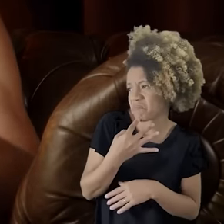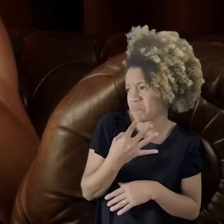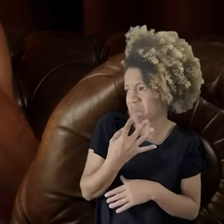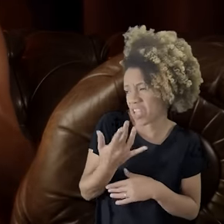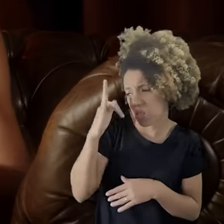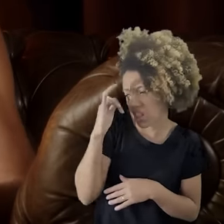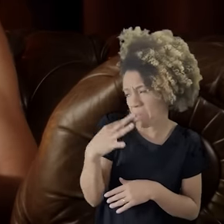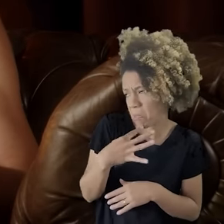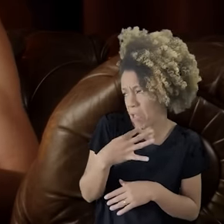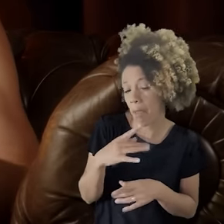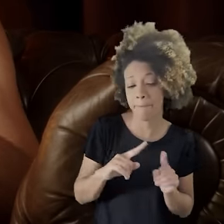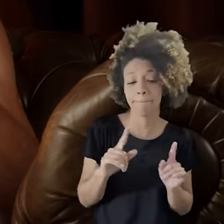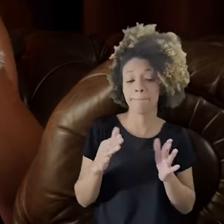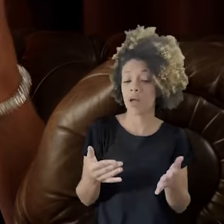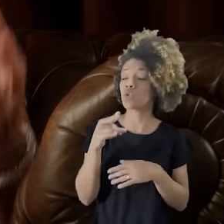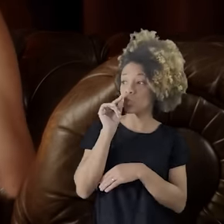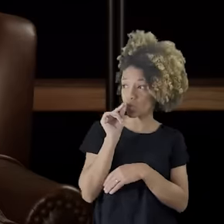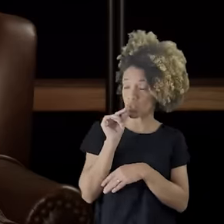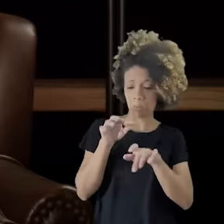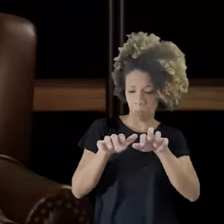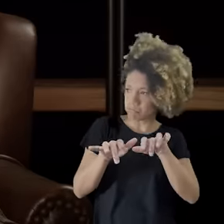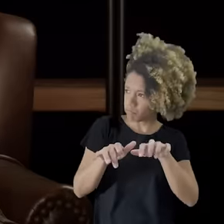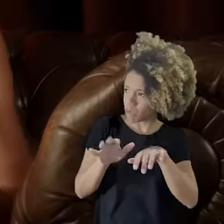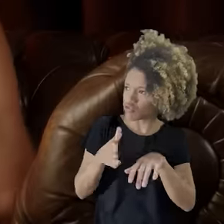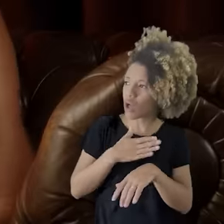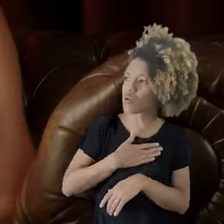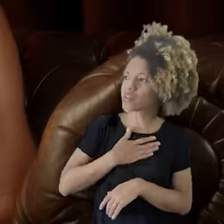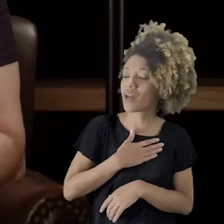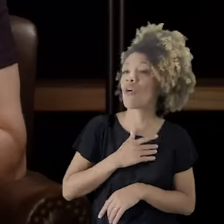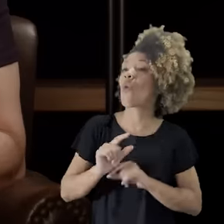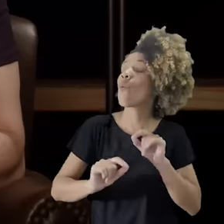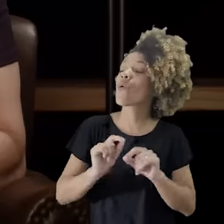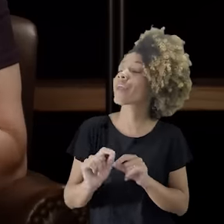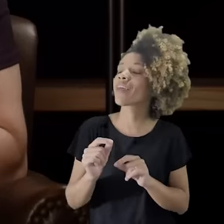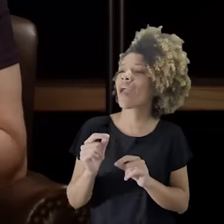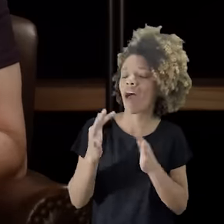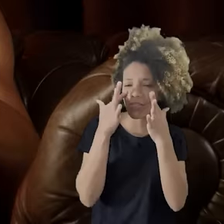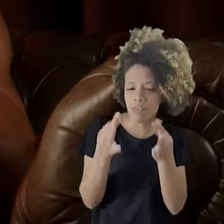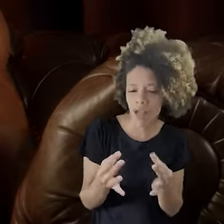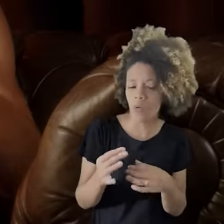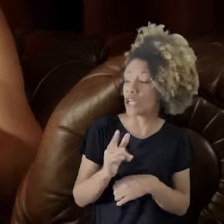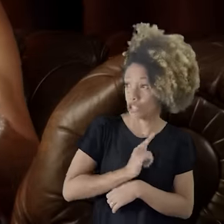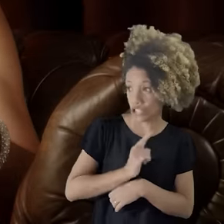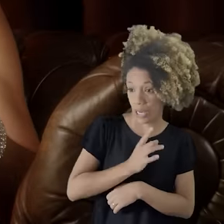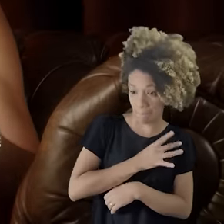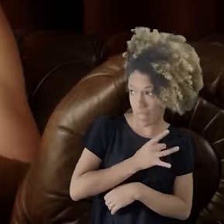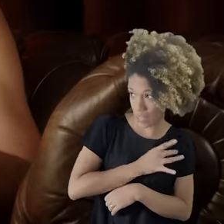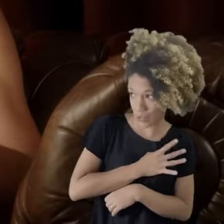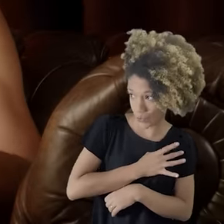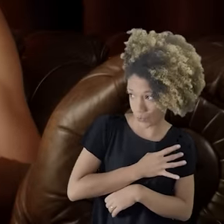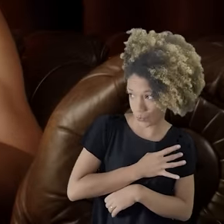o Instagram mas o o o o Twitter Eu já gostava o que que me chamou atenção como é que é muito medo